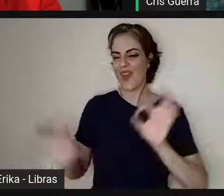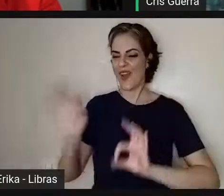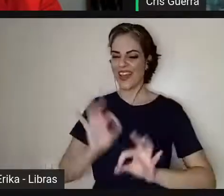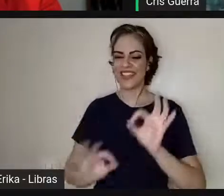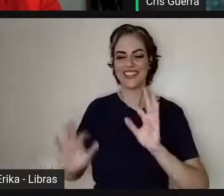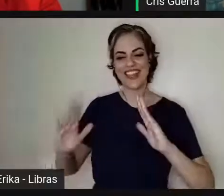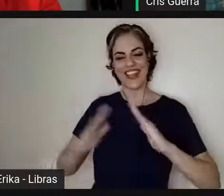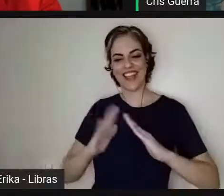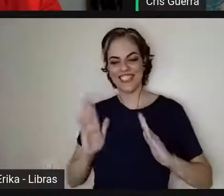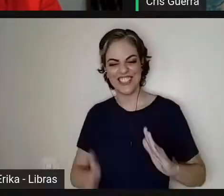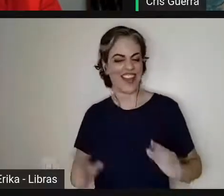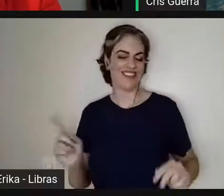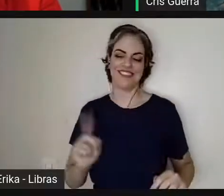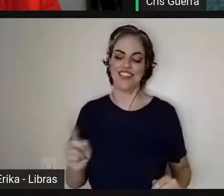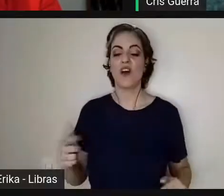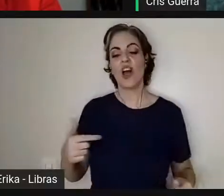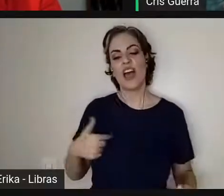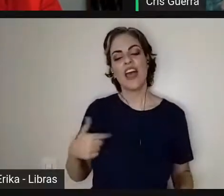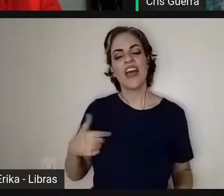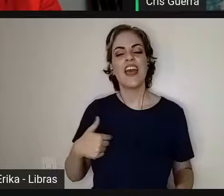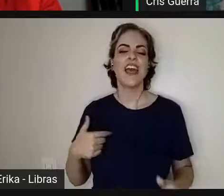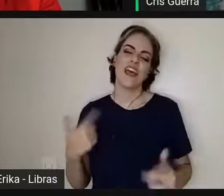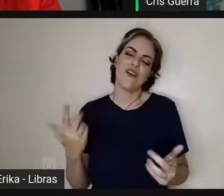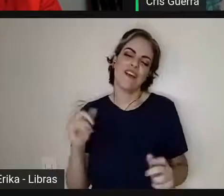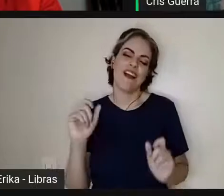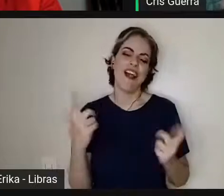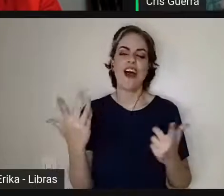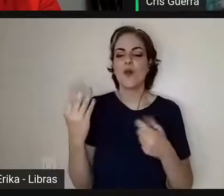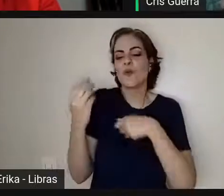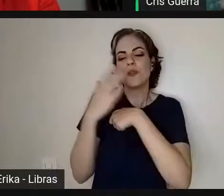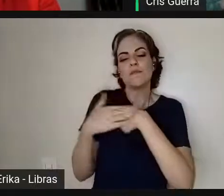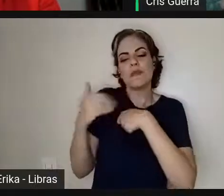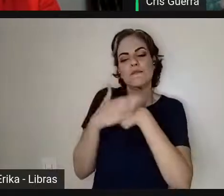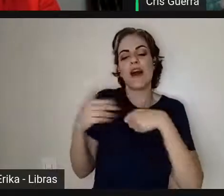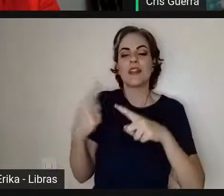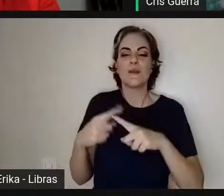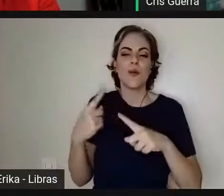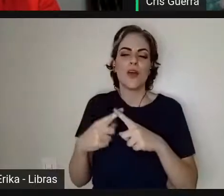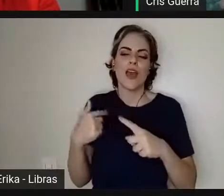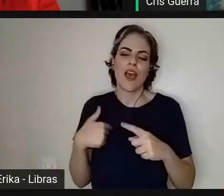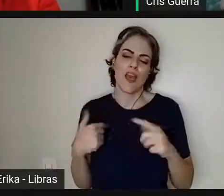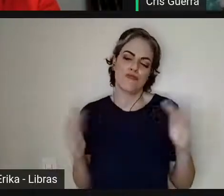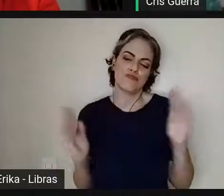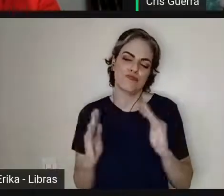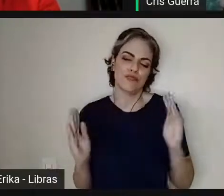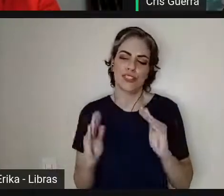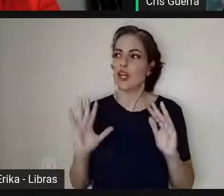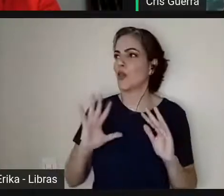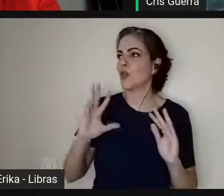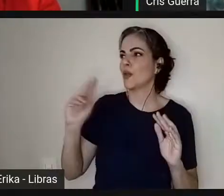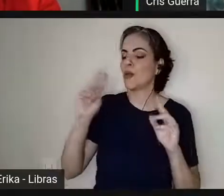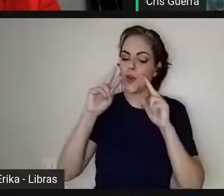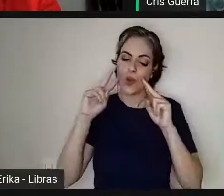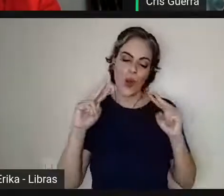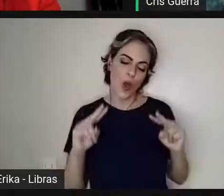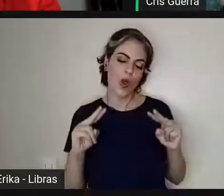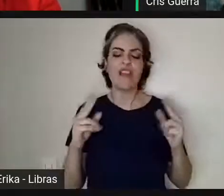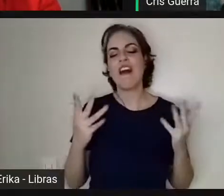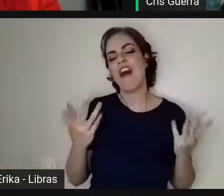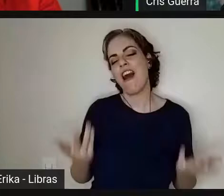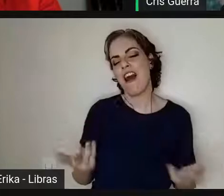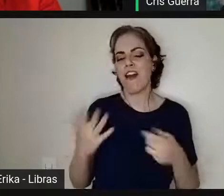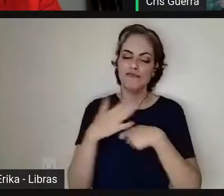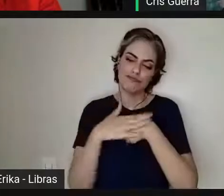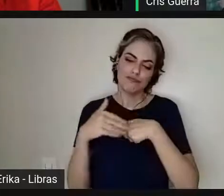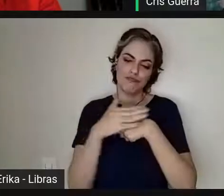casa. E fui uma criança muito mimada, naturalmente, porque cheguei numa casa pequenininha, né? Acho que todo mundo olhou para mim assim, e